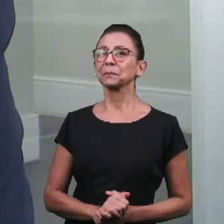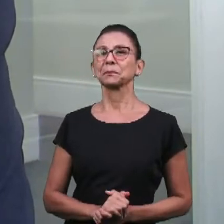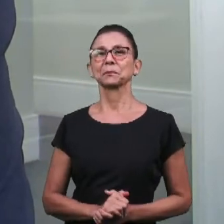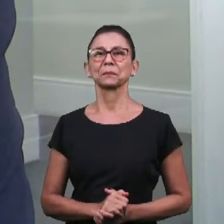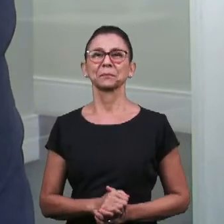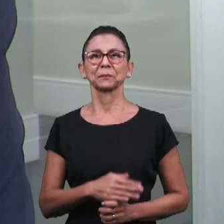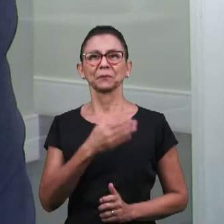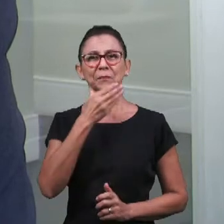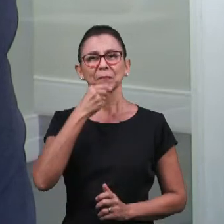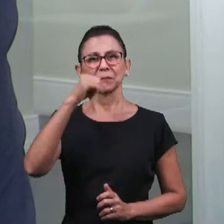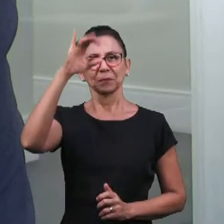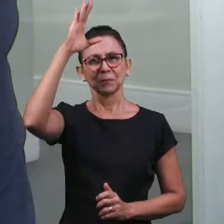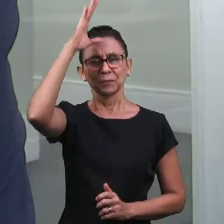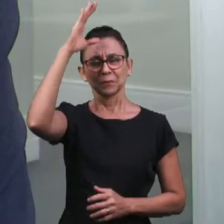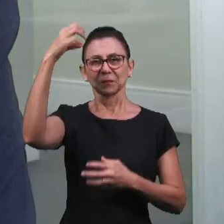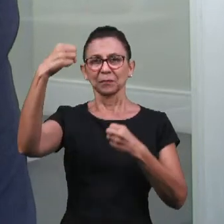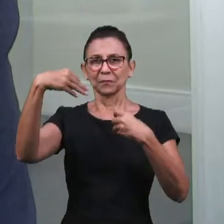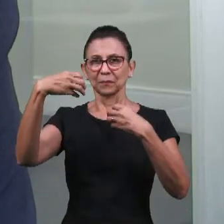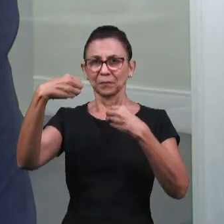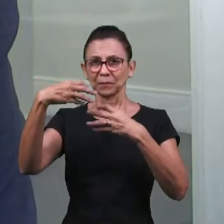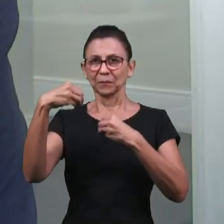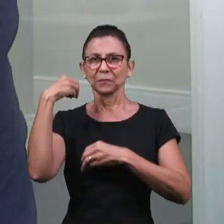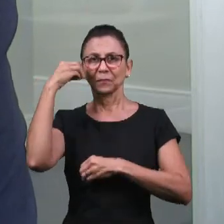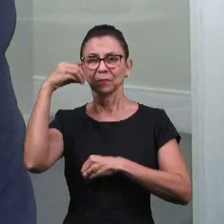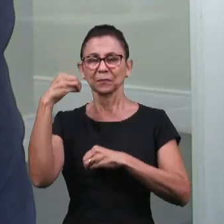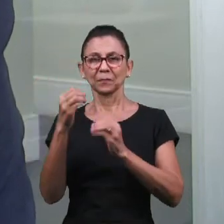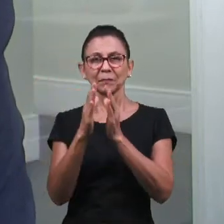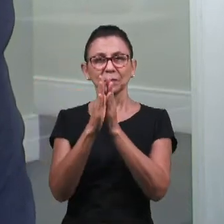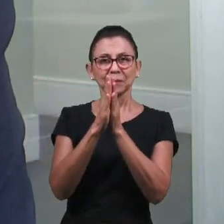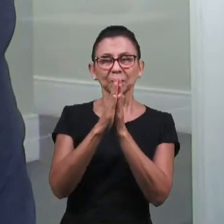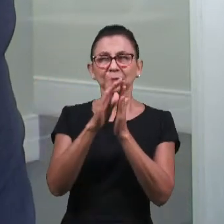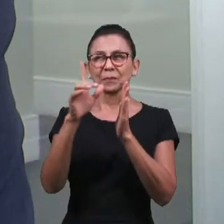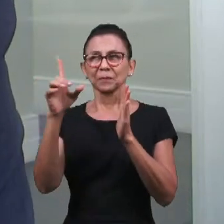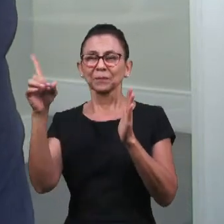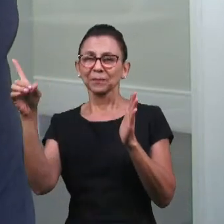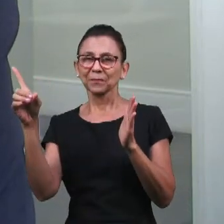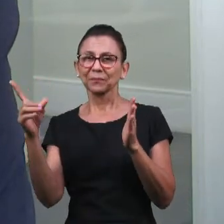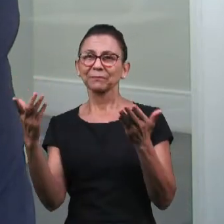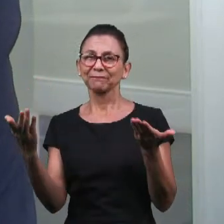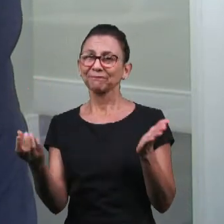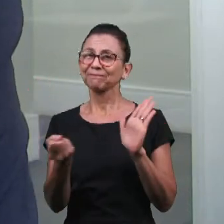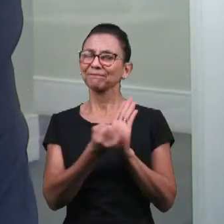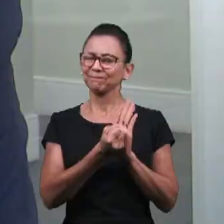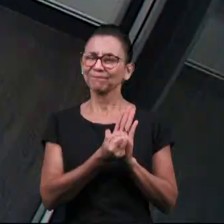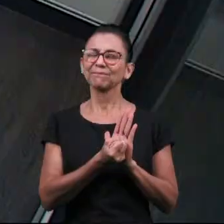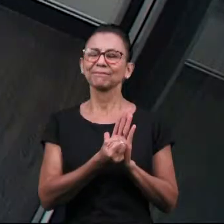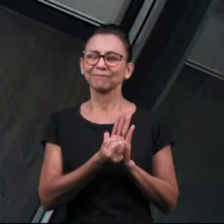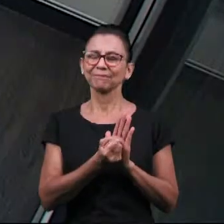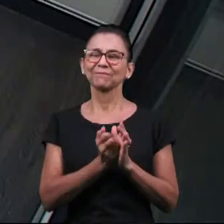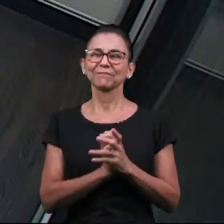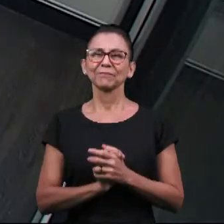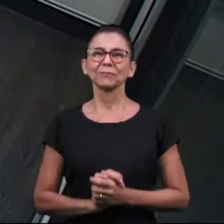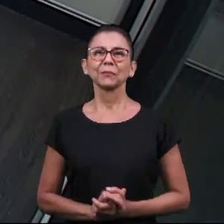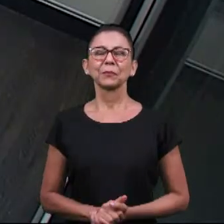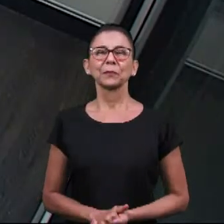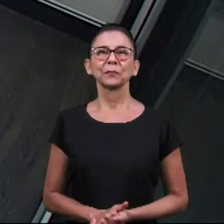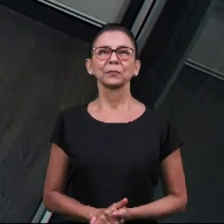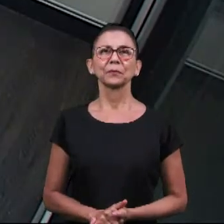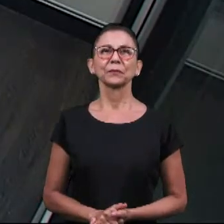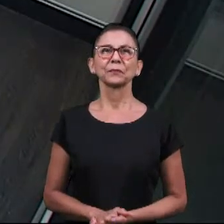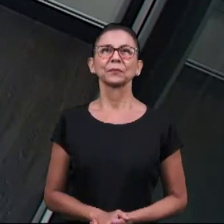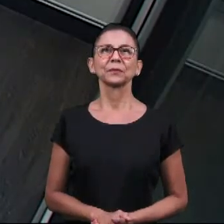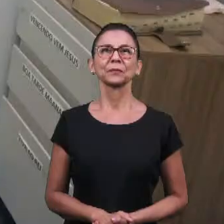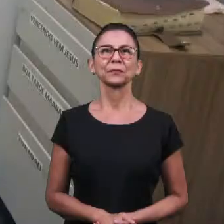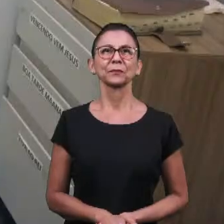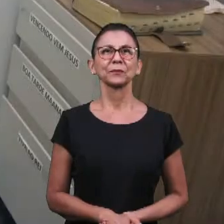a palavra. Glória a Deus. E isso, assim, foi algo que me marcou muito, né? Aleluia. Glória a Deus. Bom, estamos conversando com o